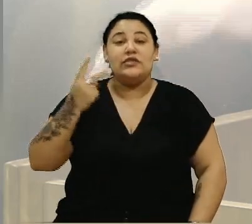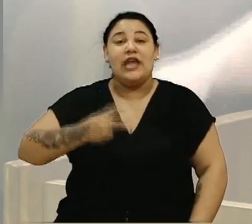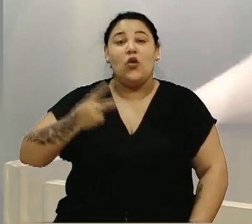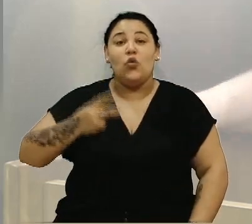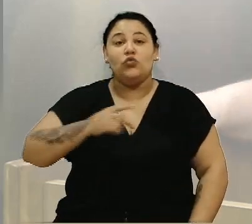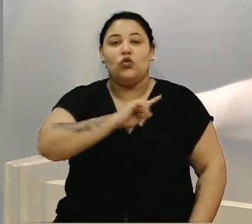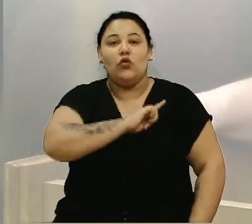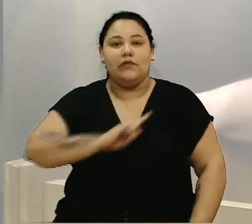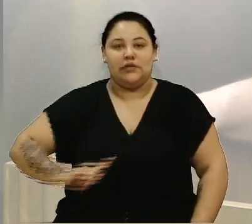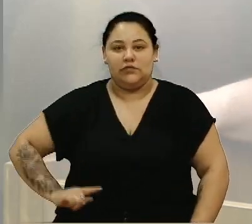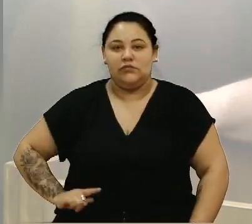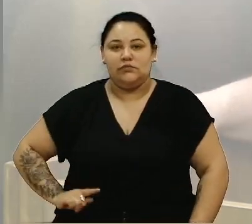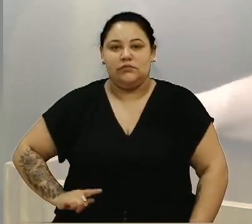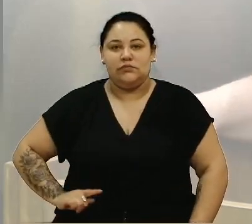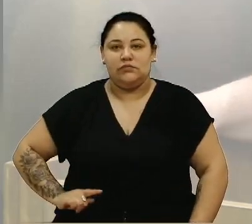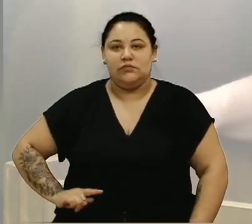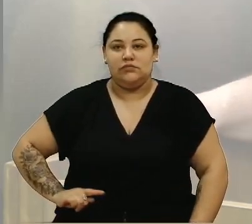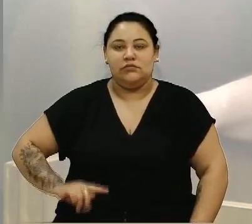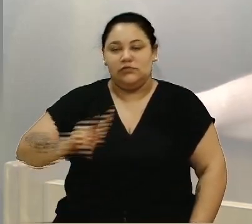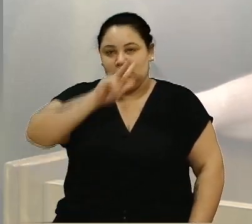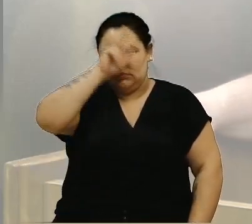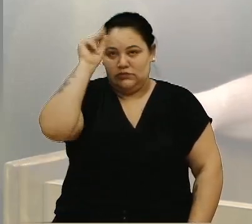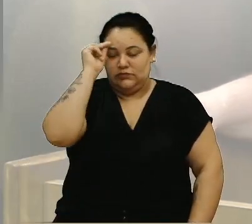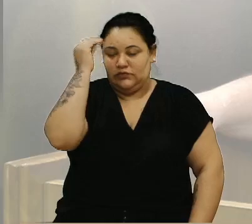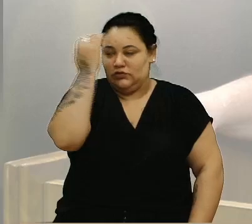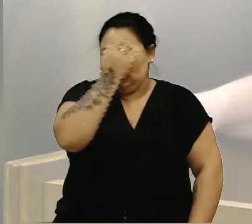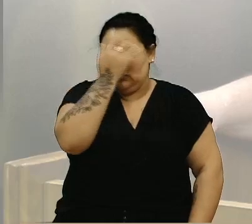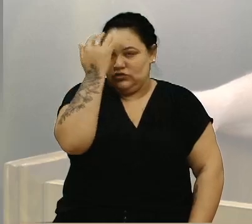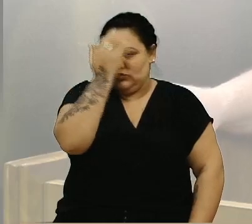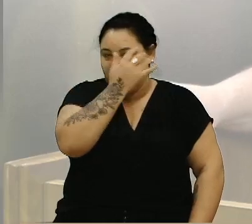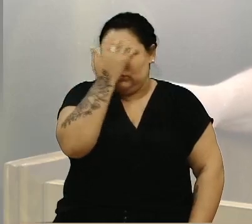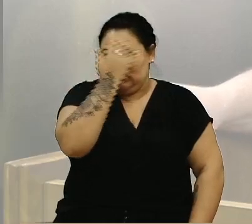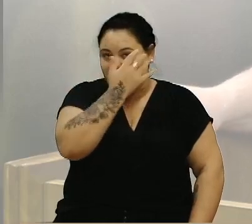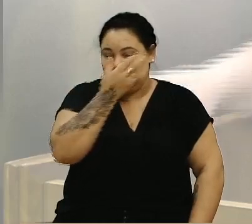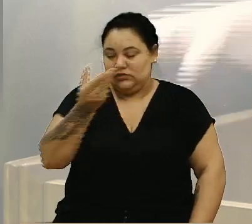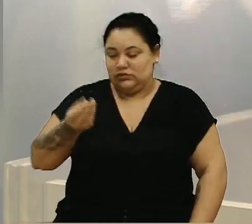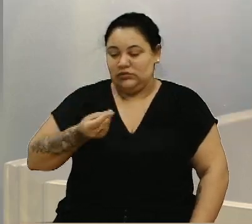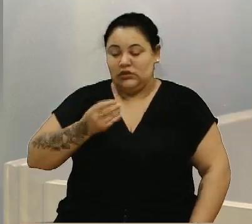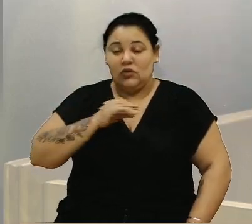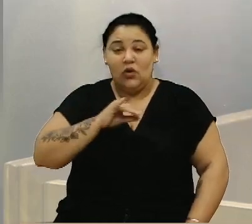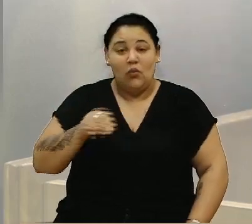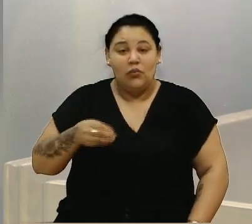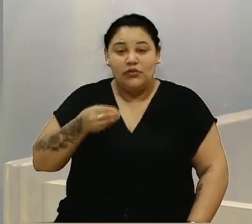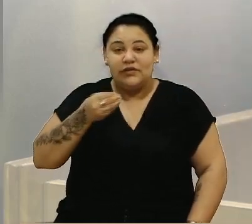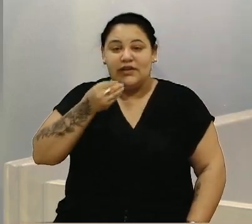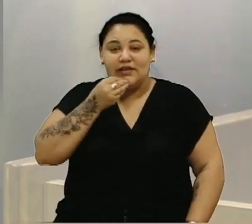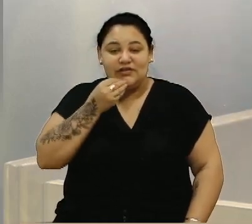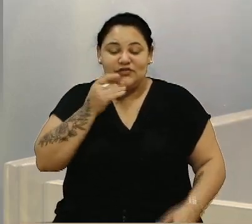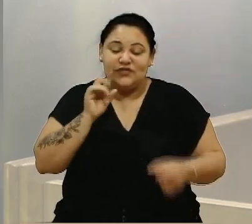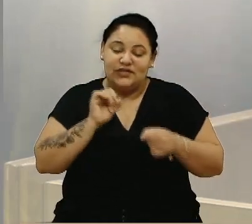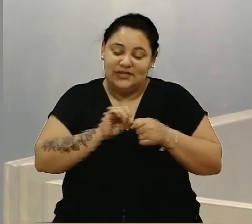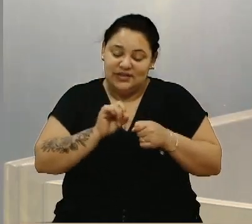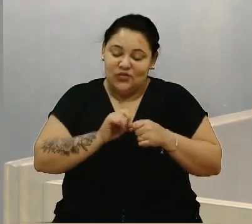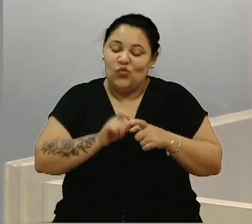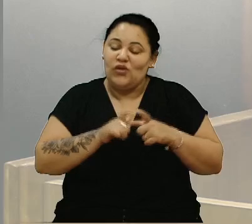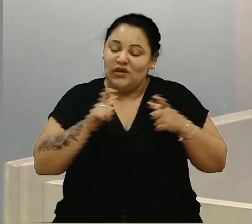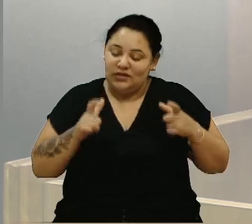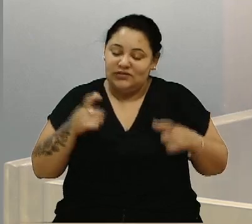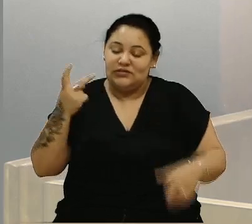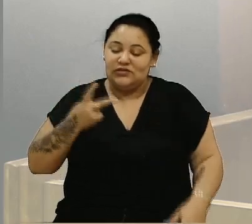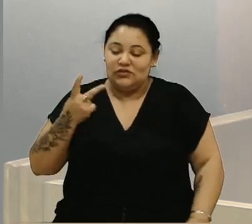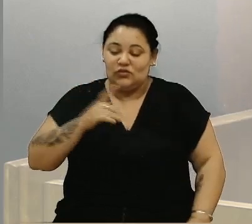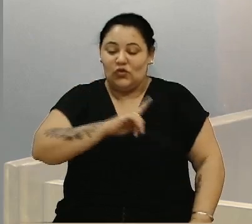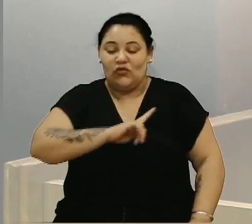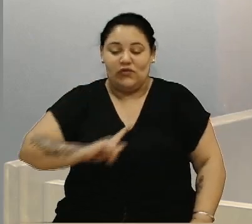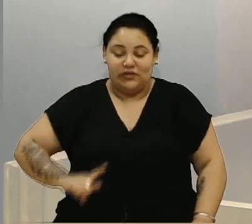E o prefeito Adiló está recebendo a chance de fazer um grande segundo governo, depois de